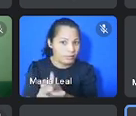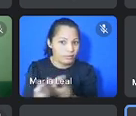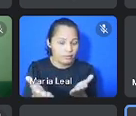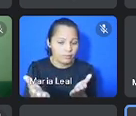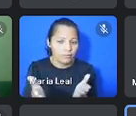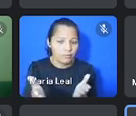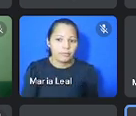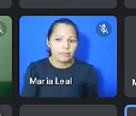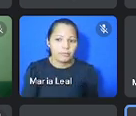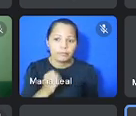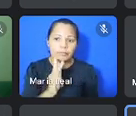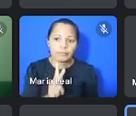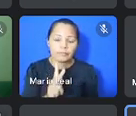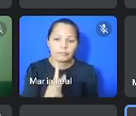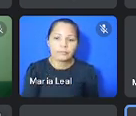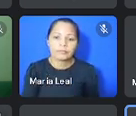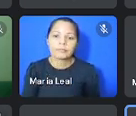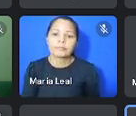Tá bom?